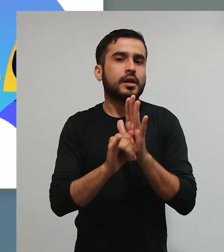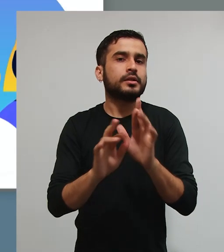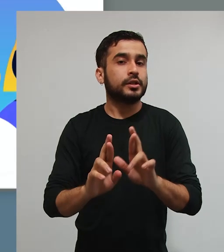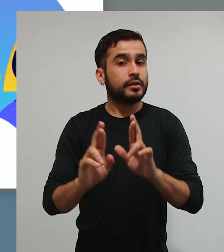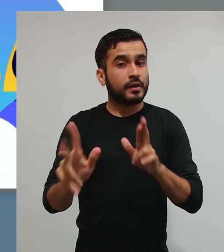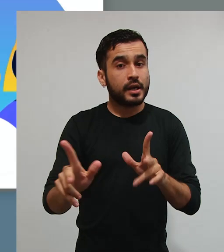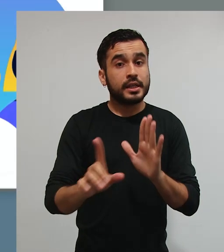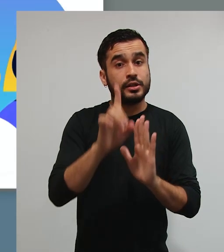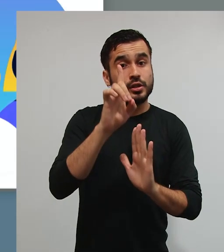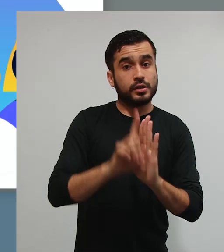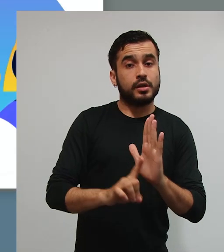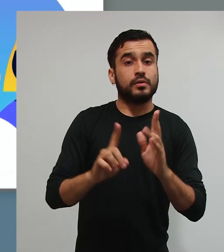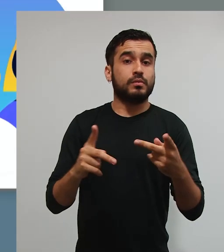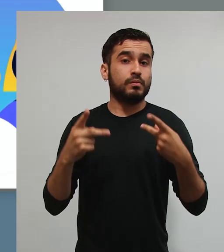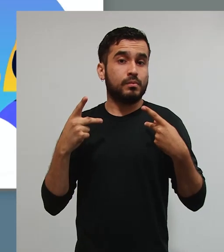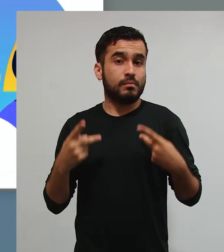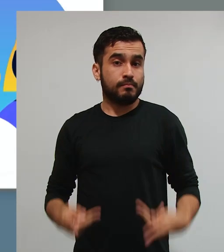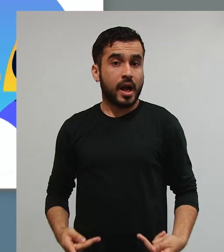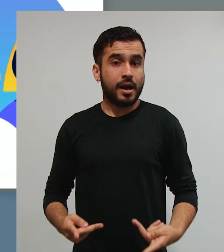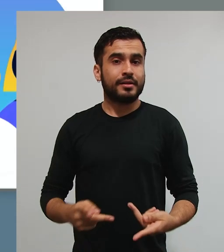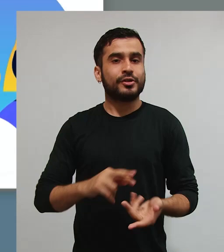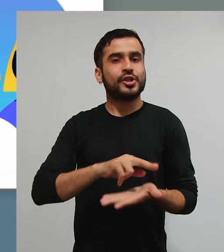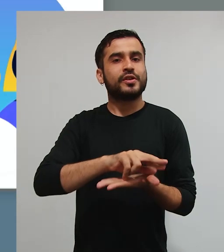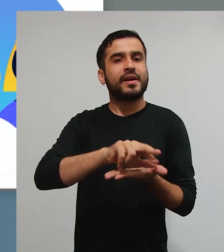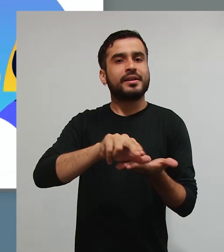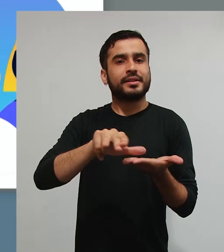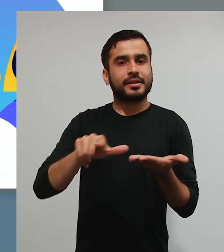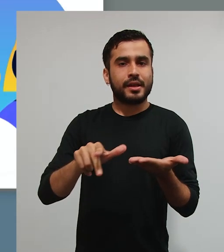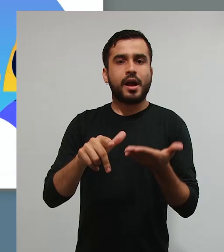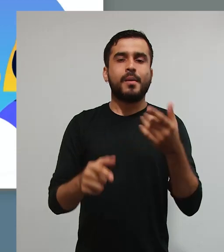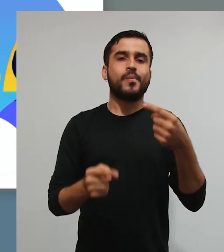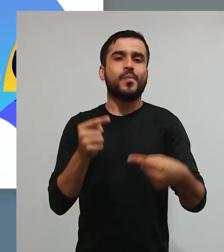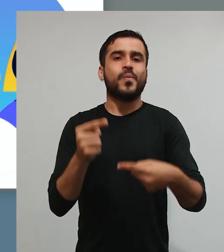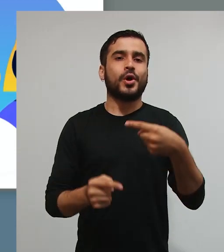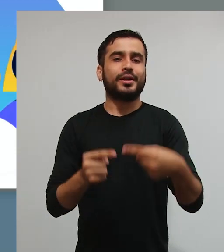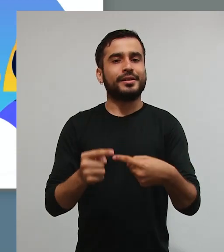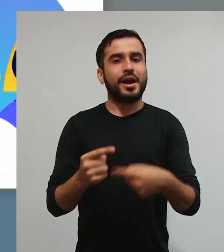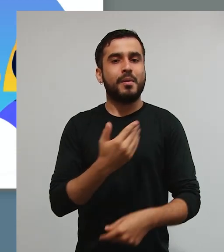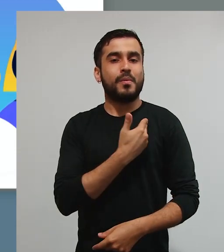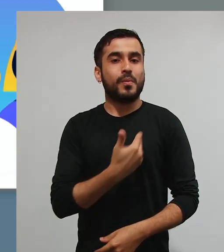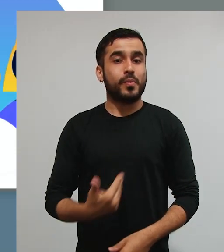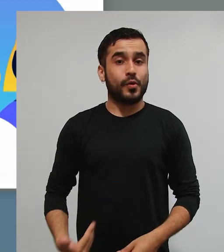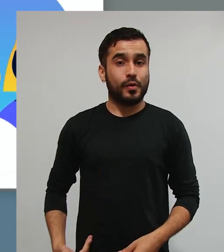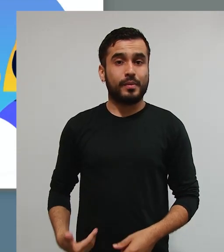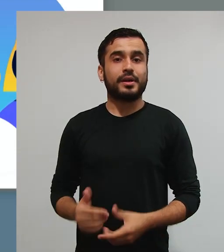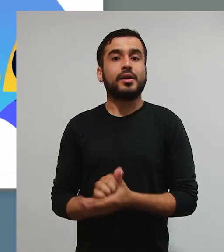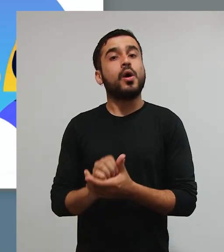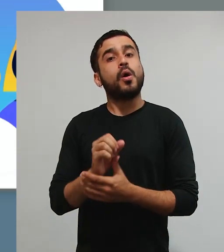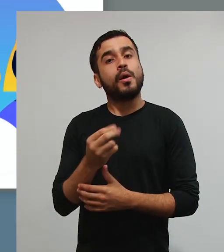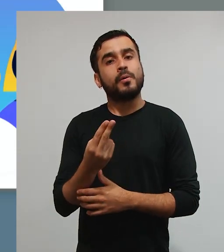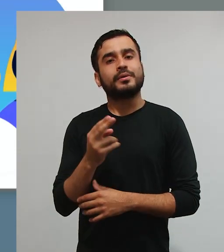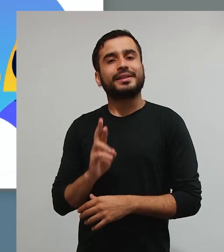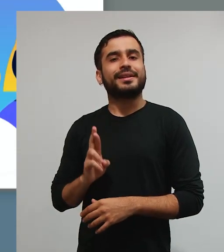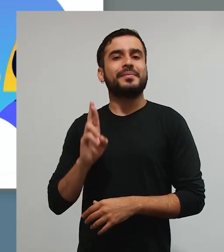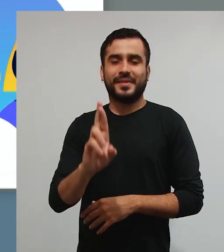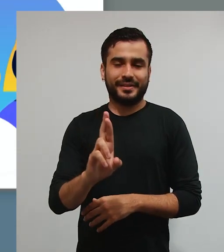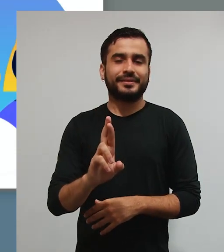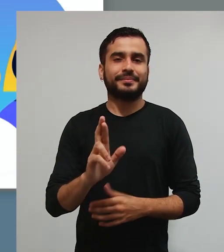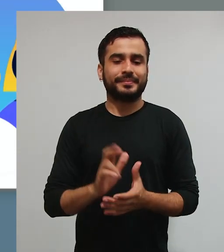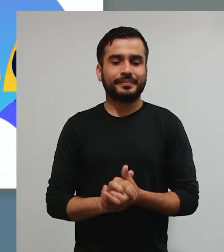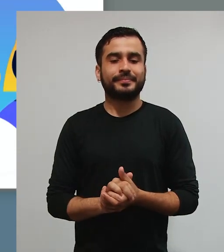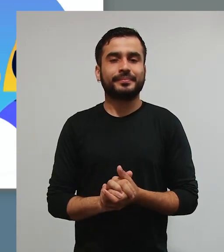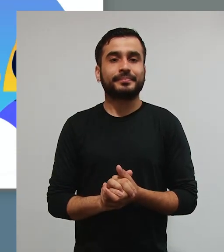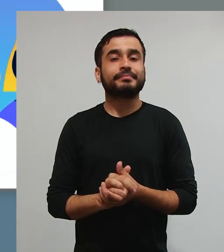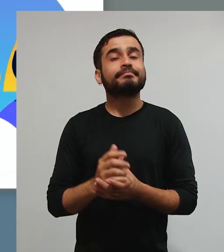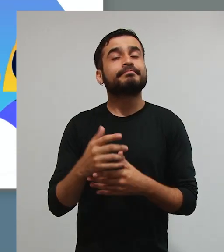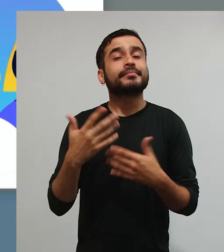direito, direitos humanos, diversidade, políticas públicas, representatividade.